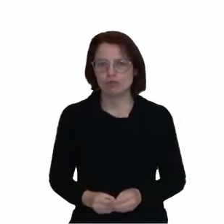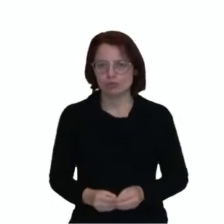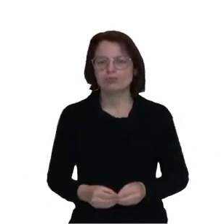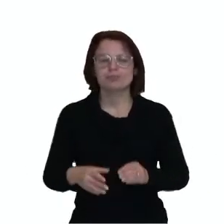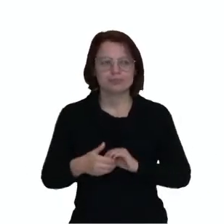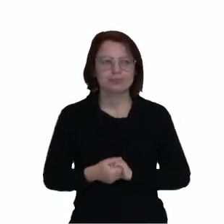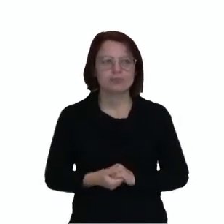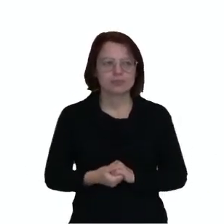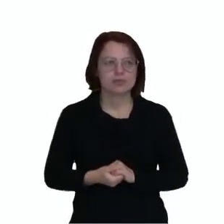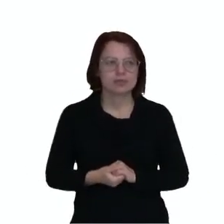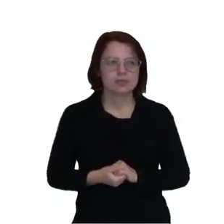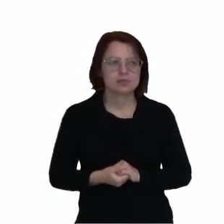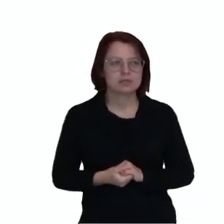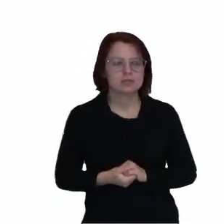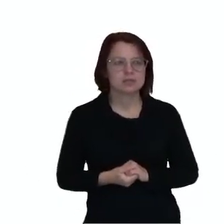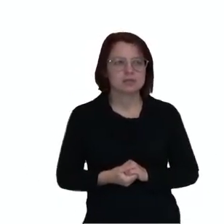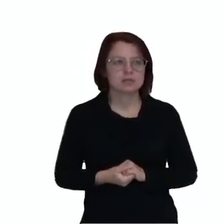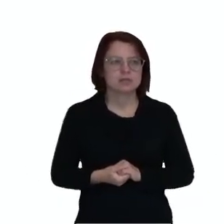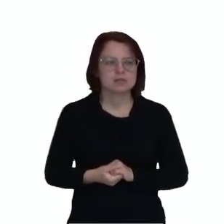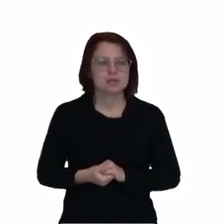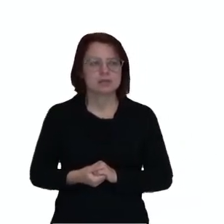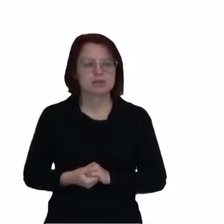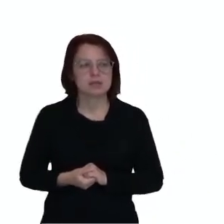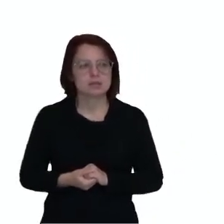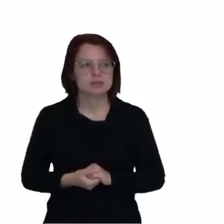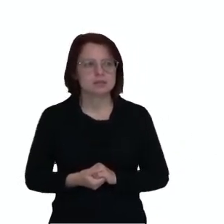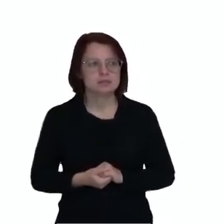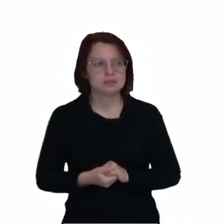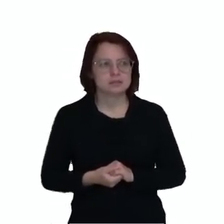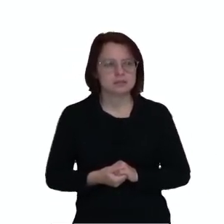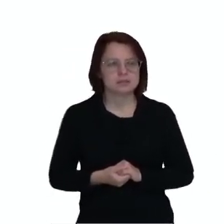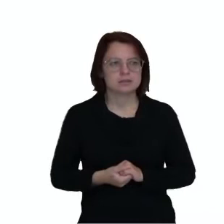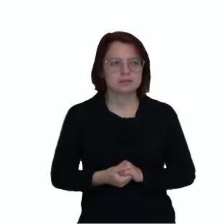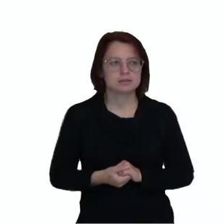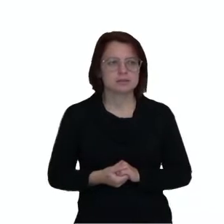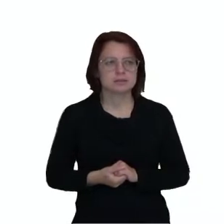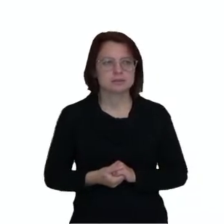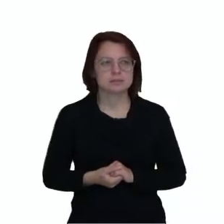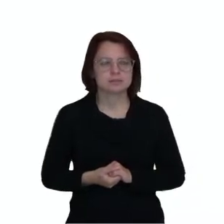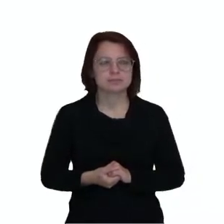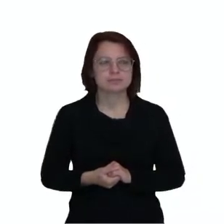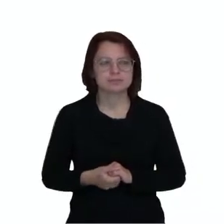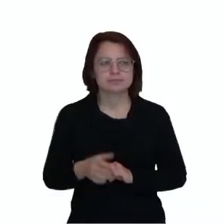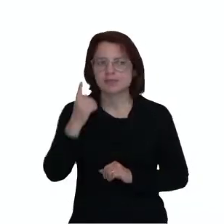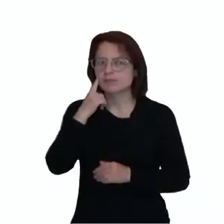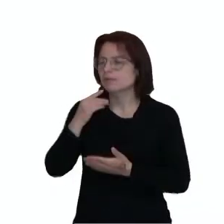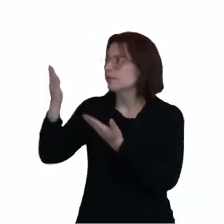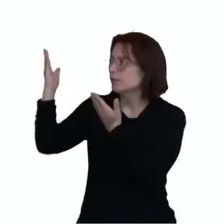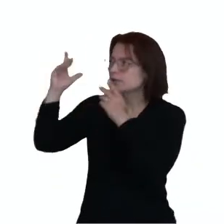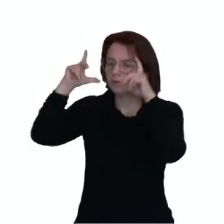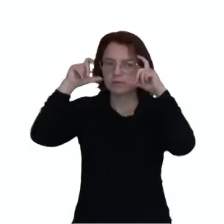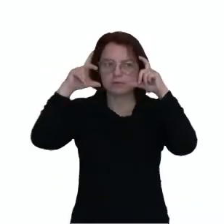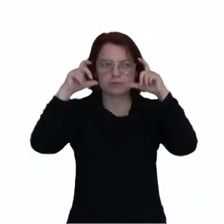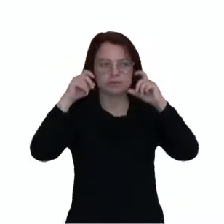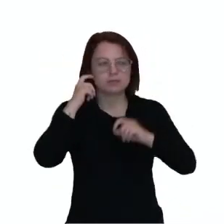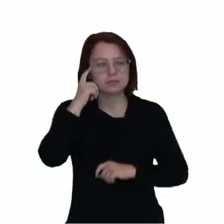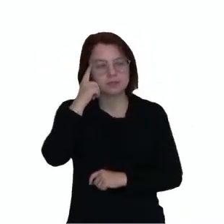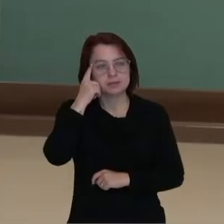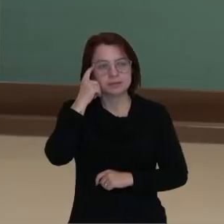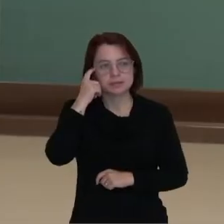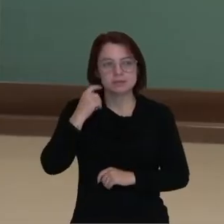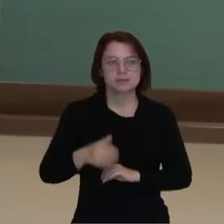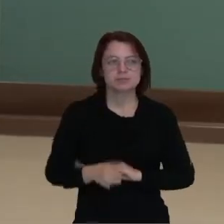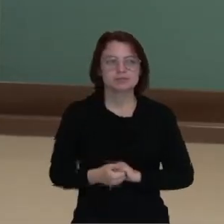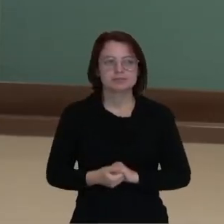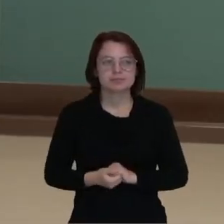se parear, né? Para daí se dividir. Então, olha só, eles têm genes em